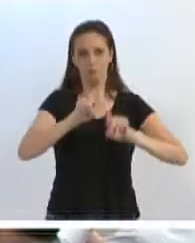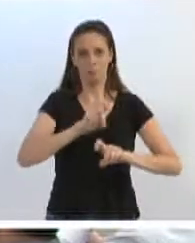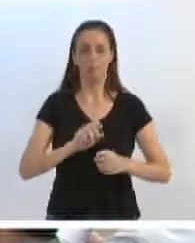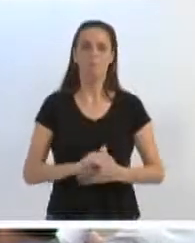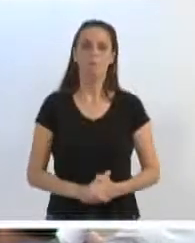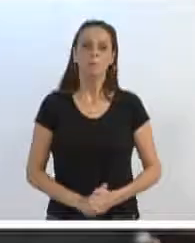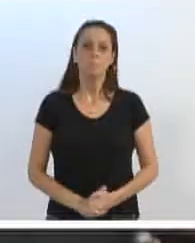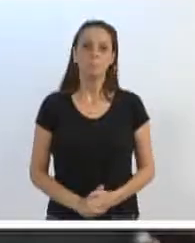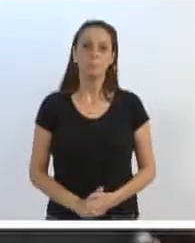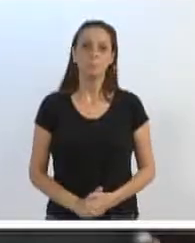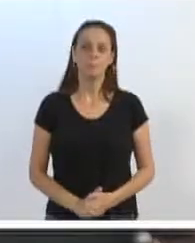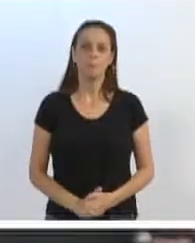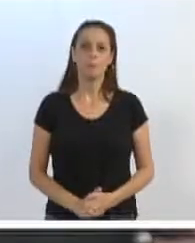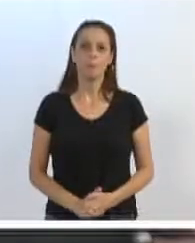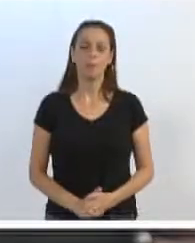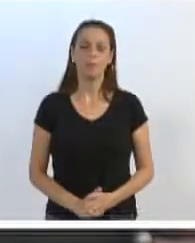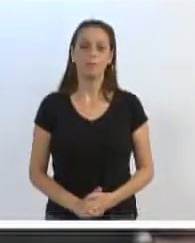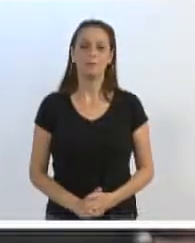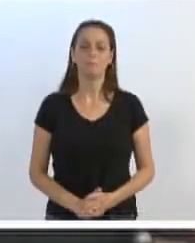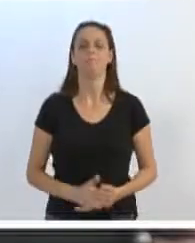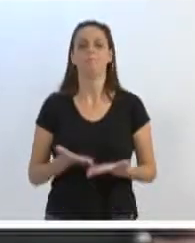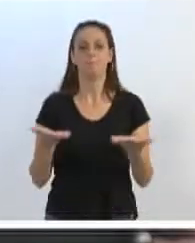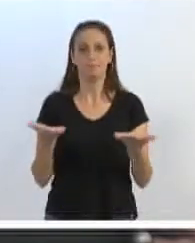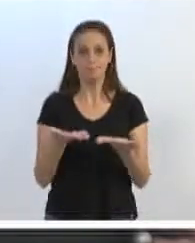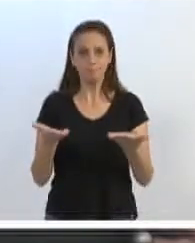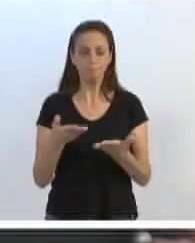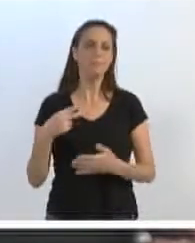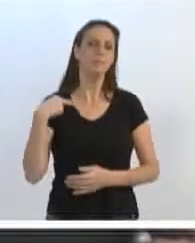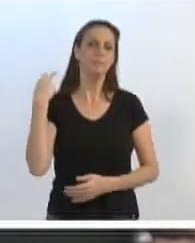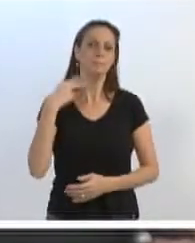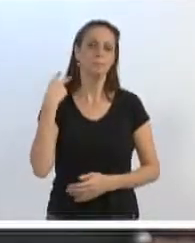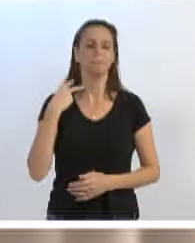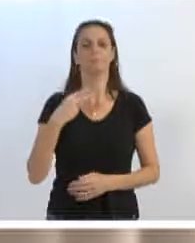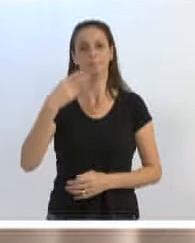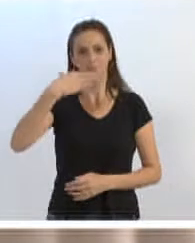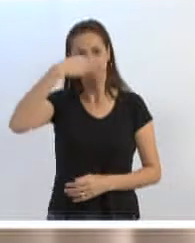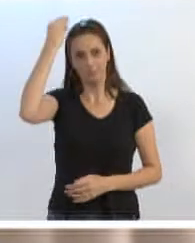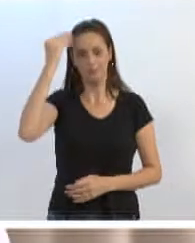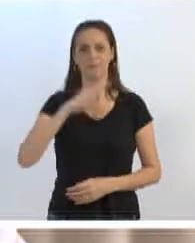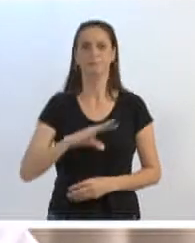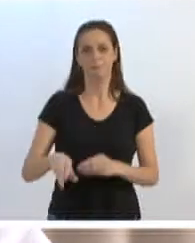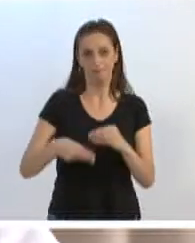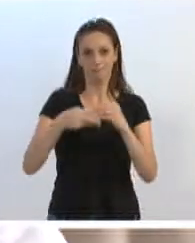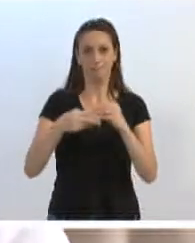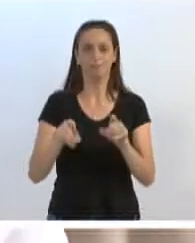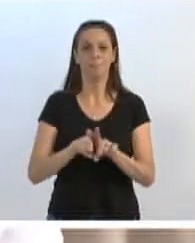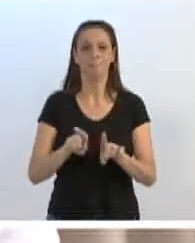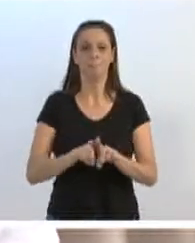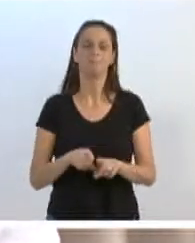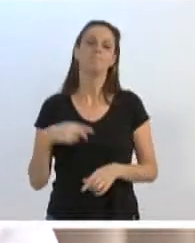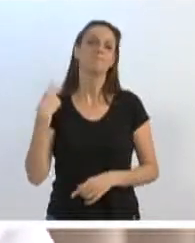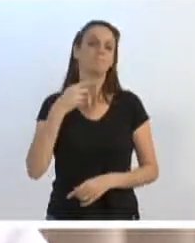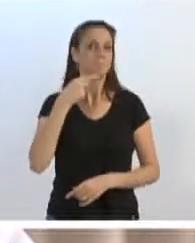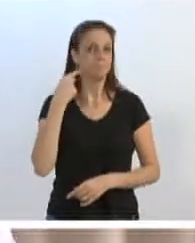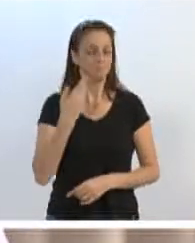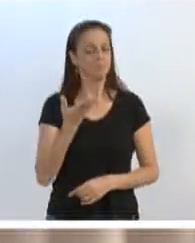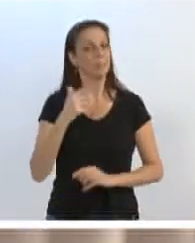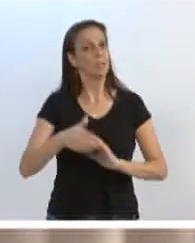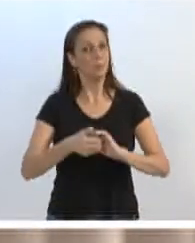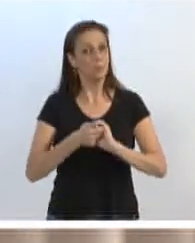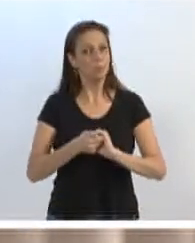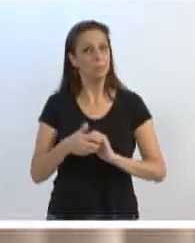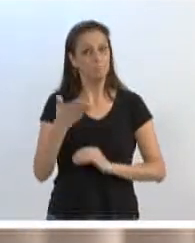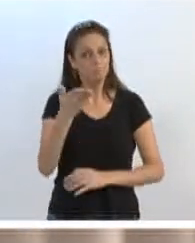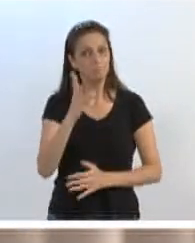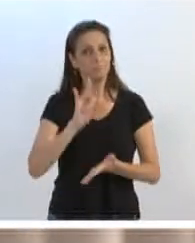da do vereador marcelo lanzarin o vereador alexandre matias marcelo lanzarin eu gostaria de cumprimentá lo